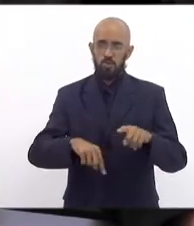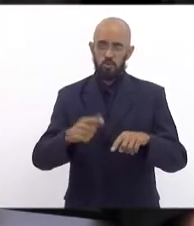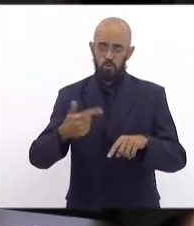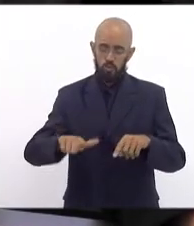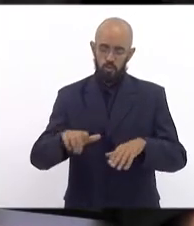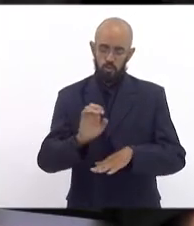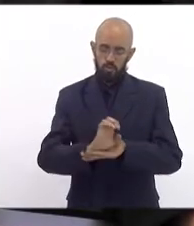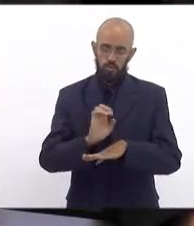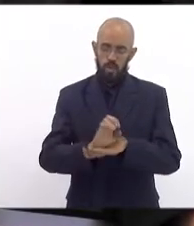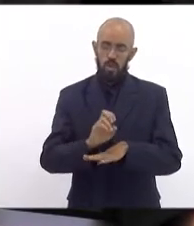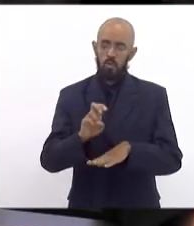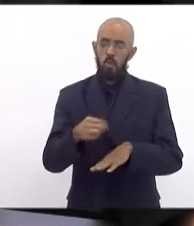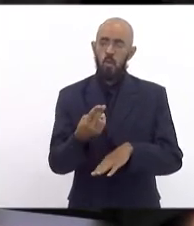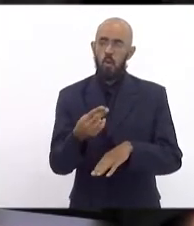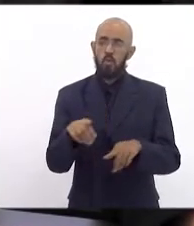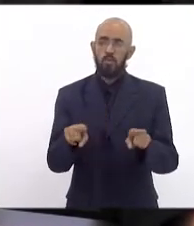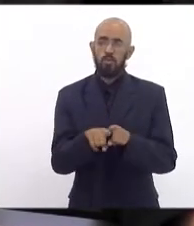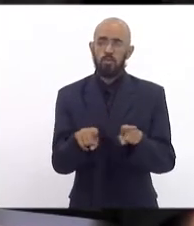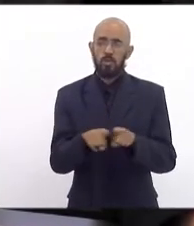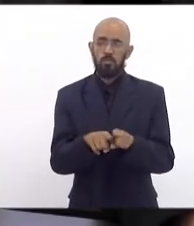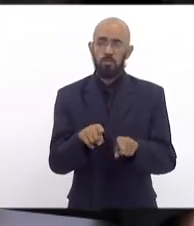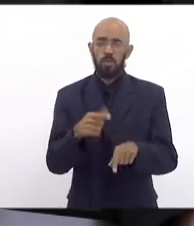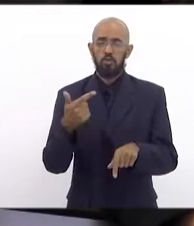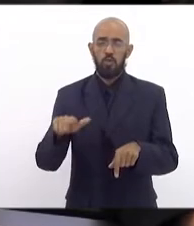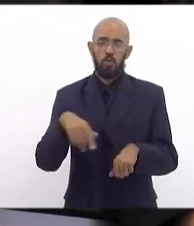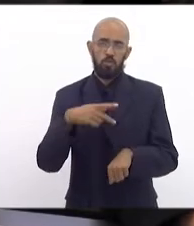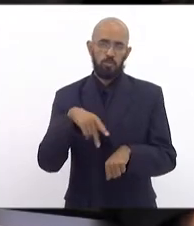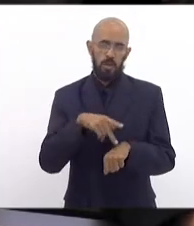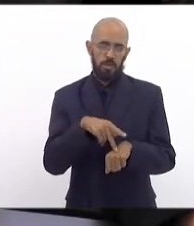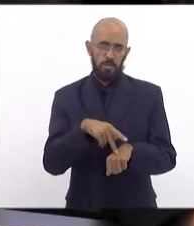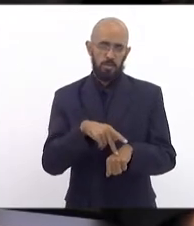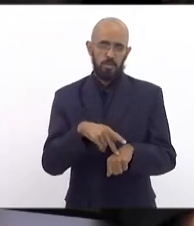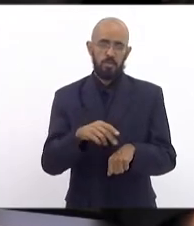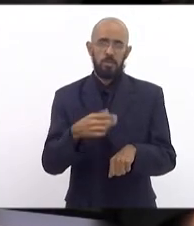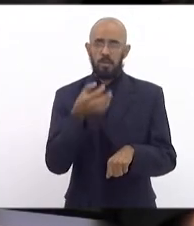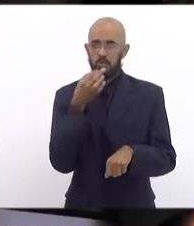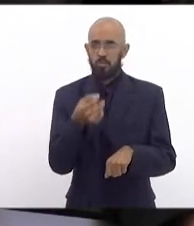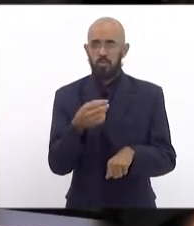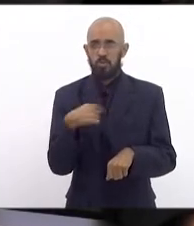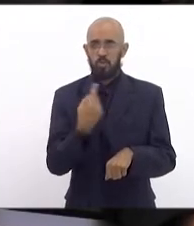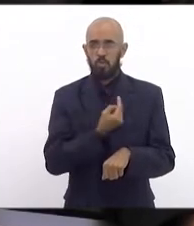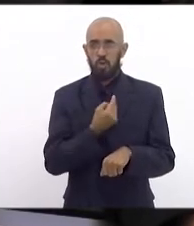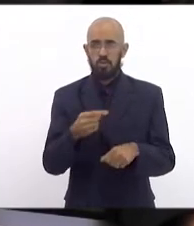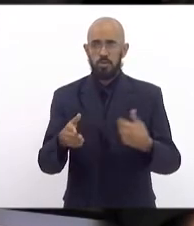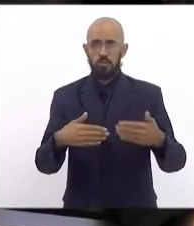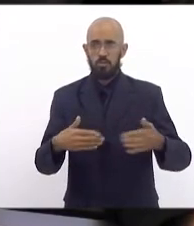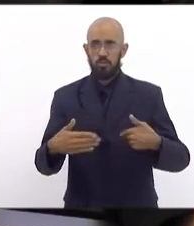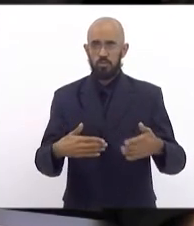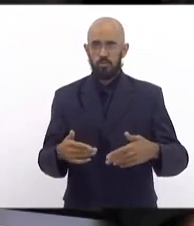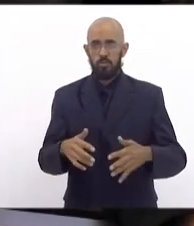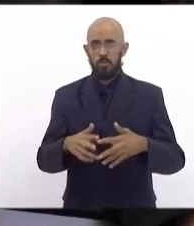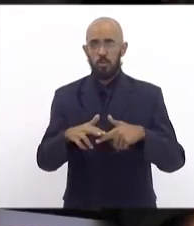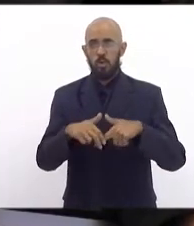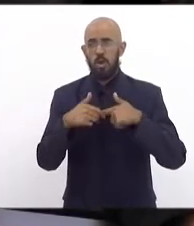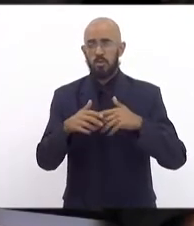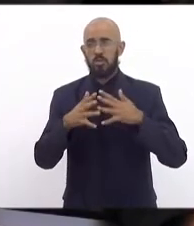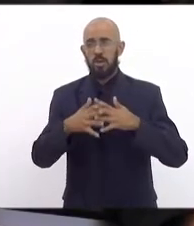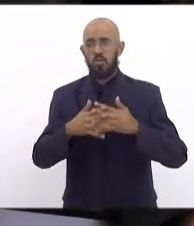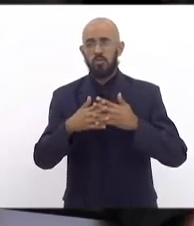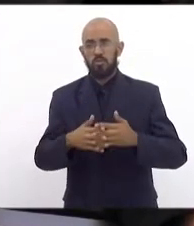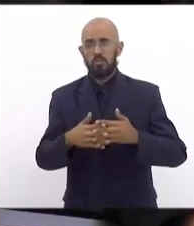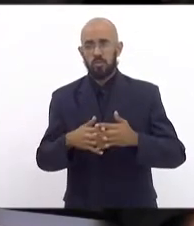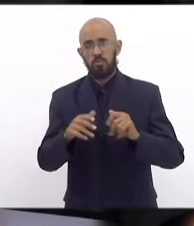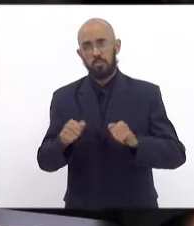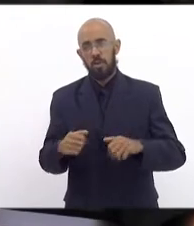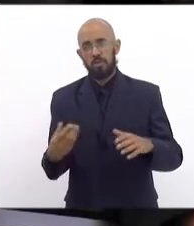outros Estados Unidos ou no importados Então a nossa sugestão como indústria dado a confusão que isso pode gerar é